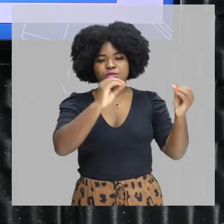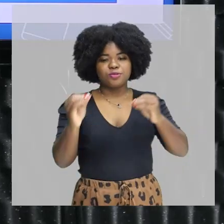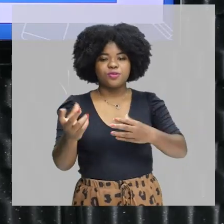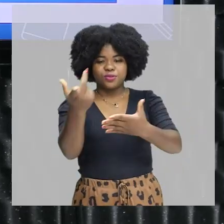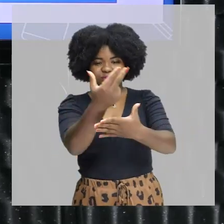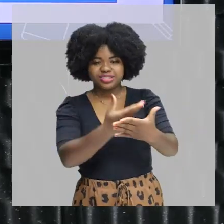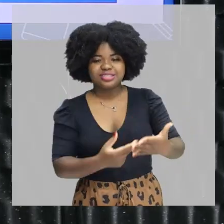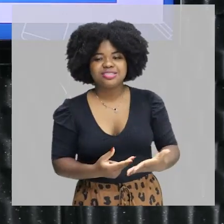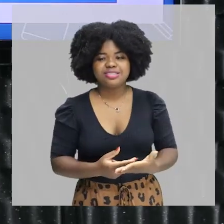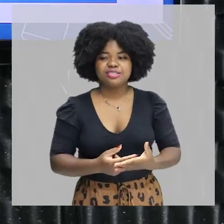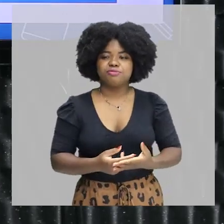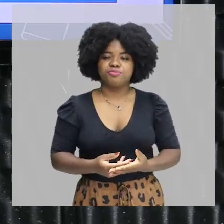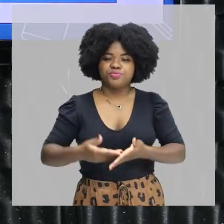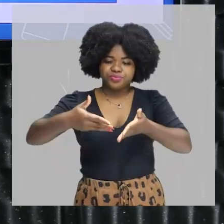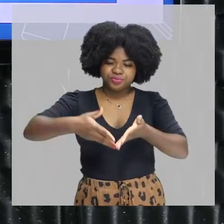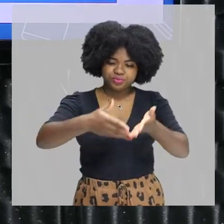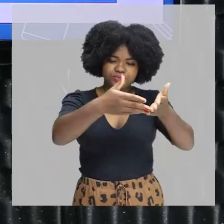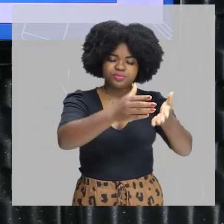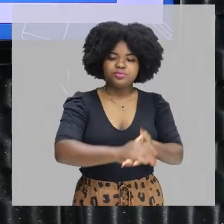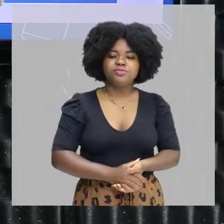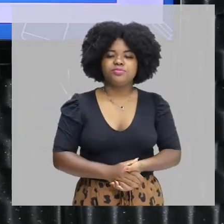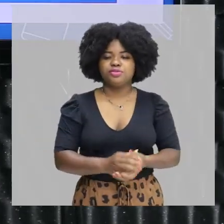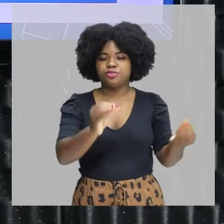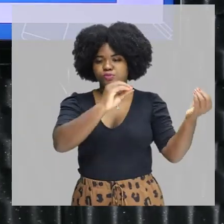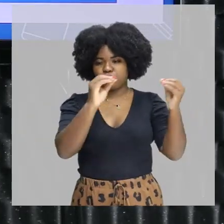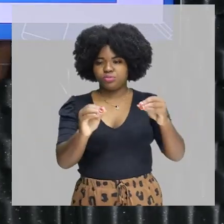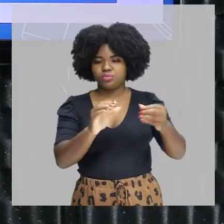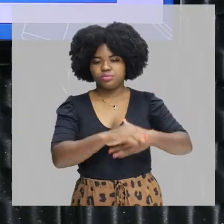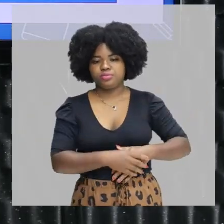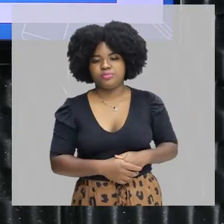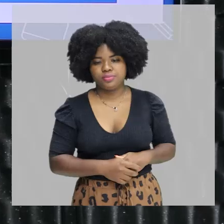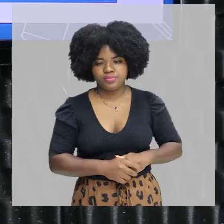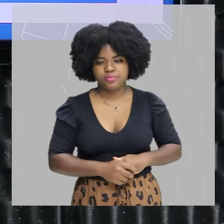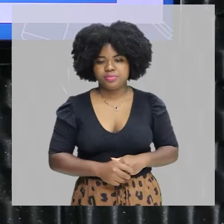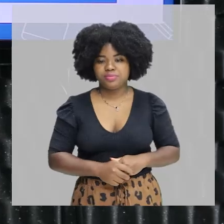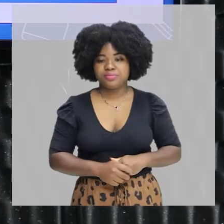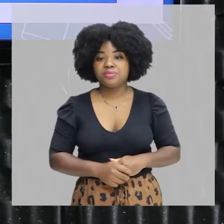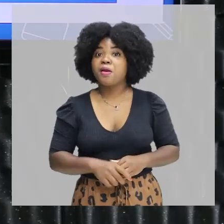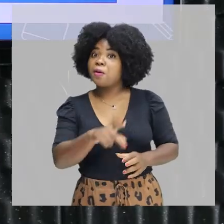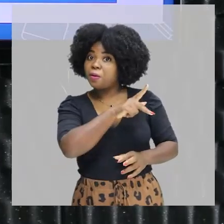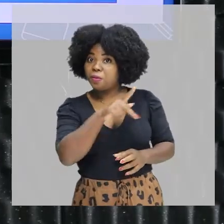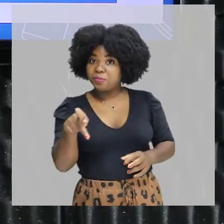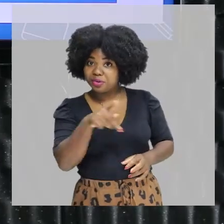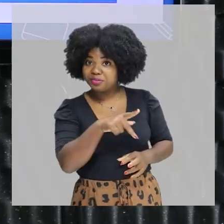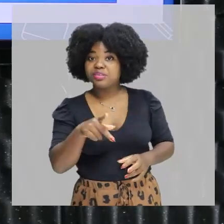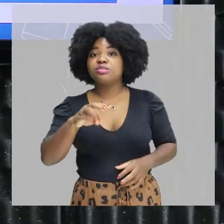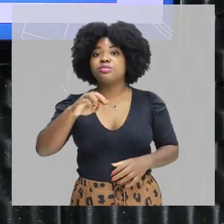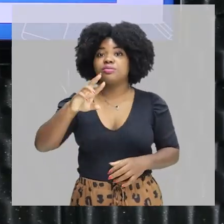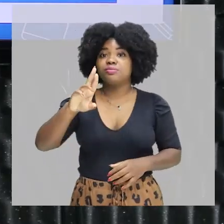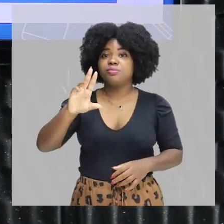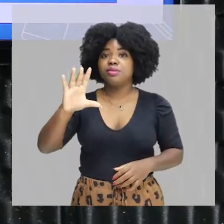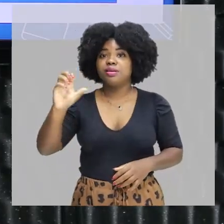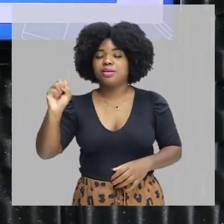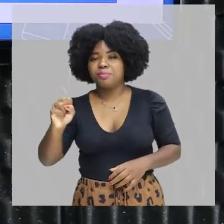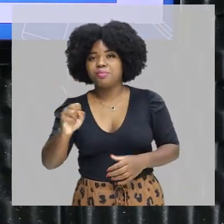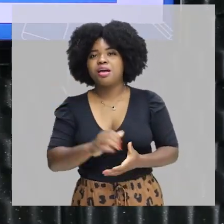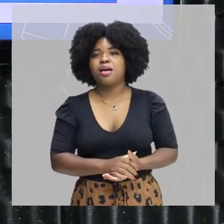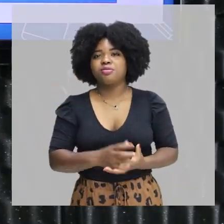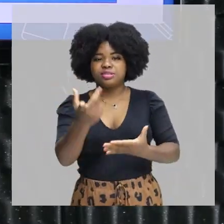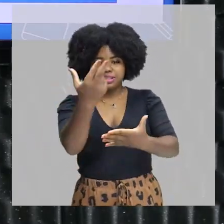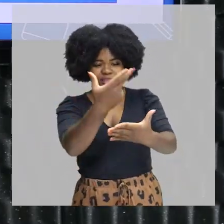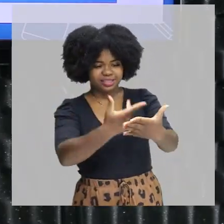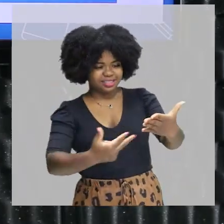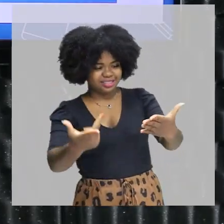colocam assim aquela coisa bem grande, né? O próprio Marco Dominici a contornar ele